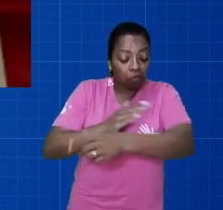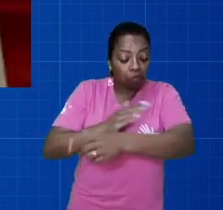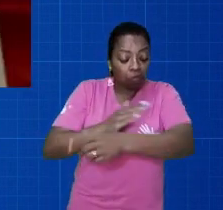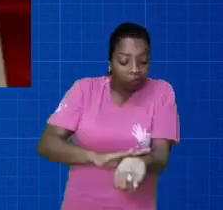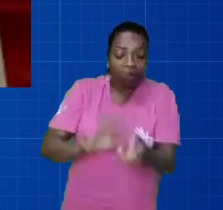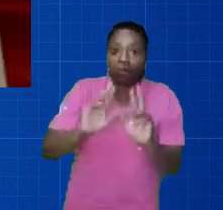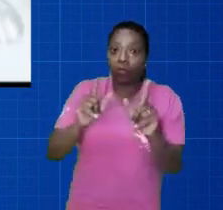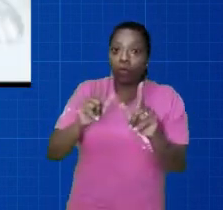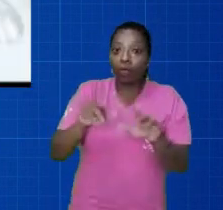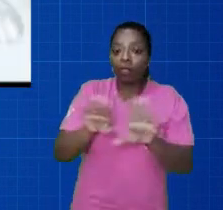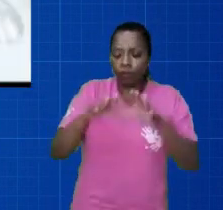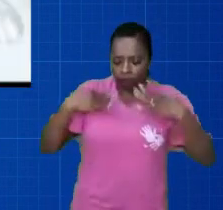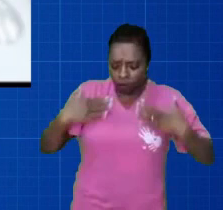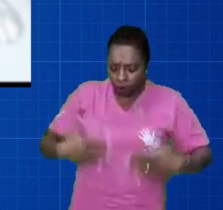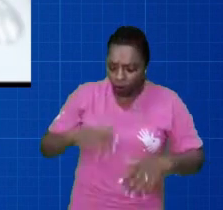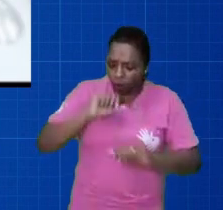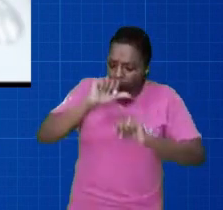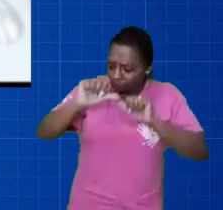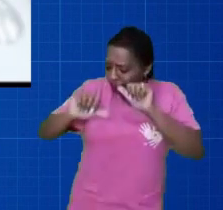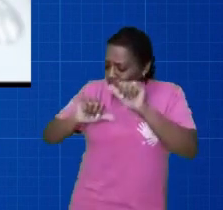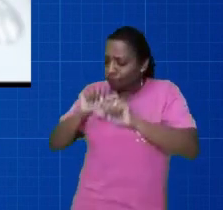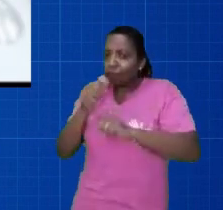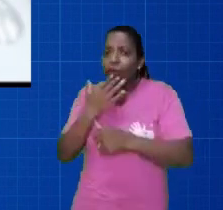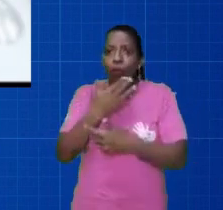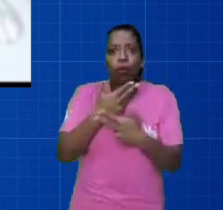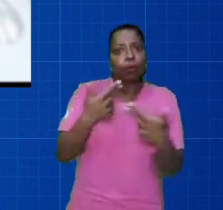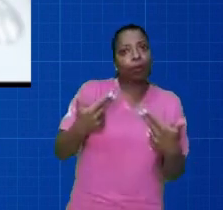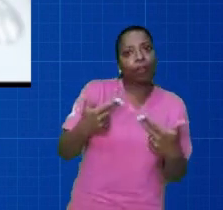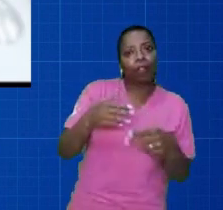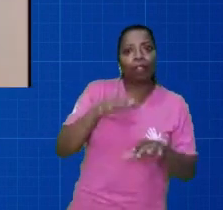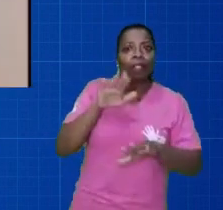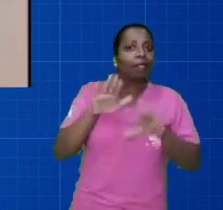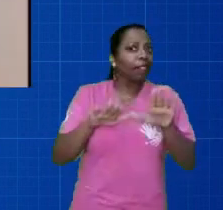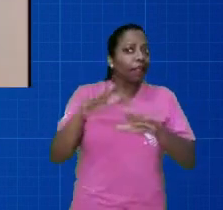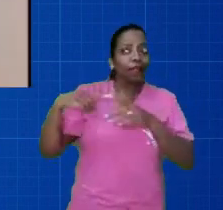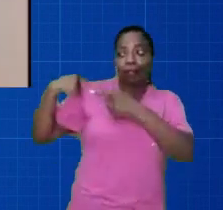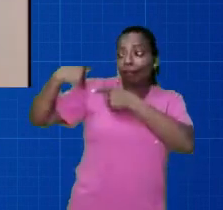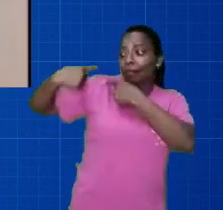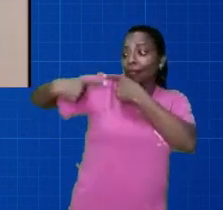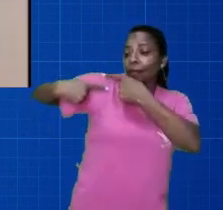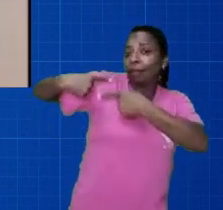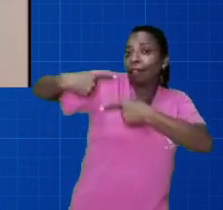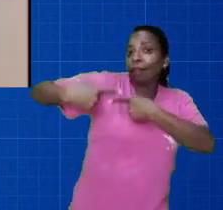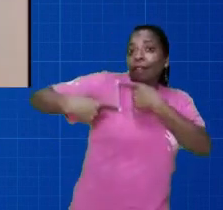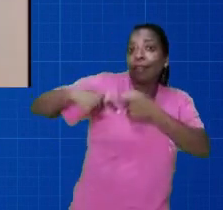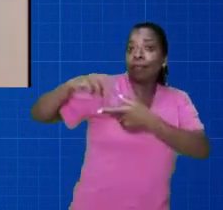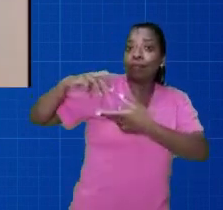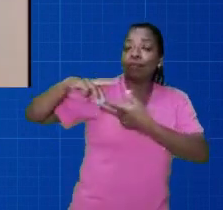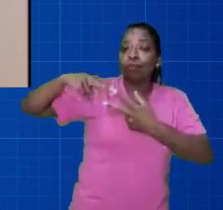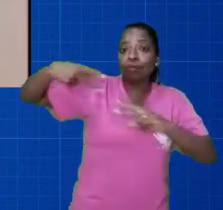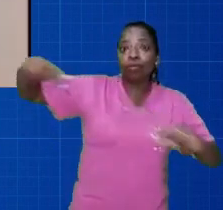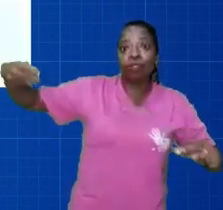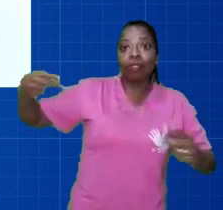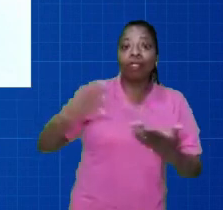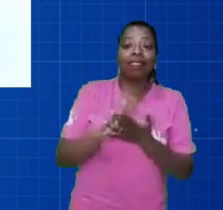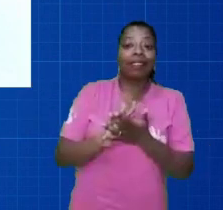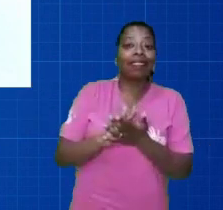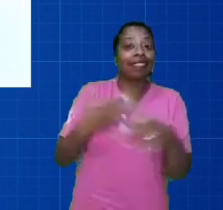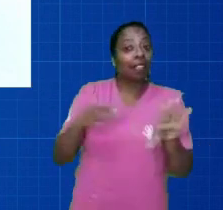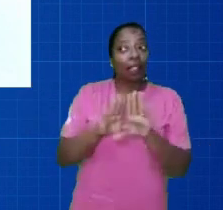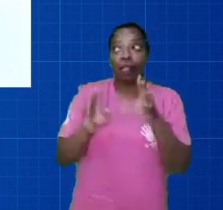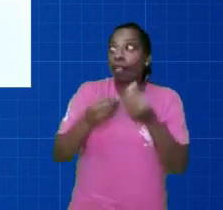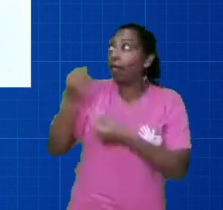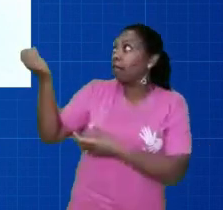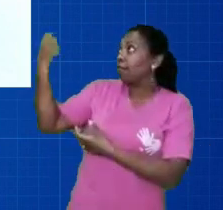temos o mesmo tom de pele no corpo inteiro. Vai depender um pouco da nossa herança genética, vai depender